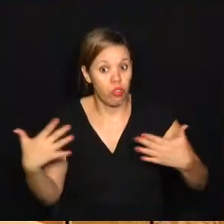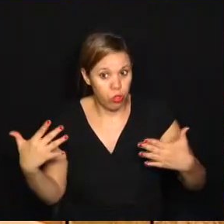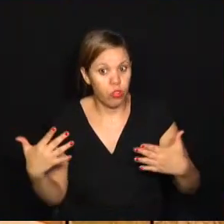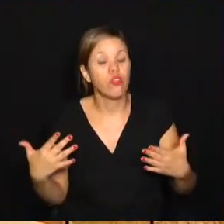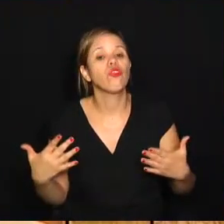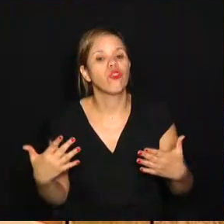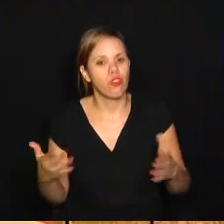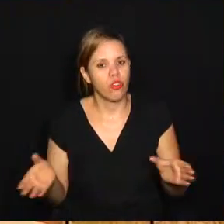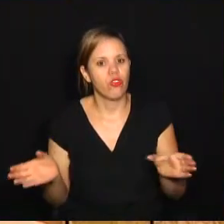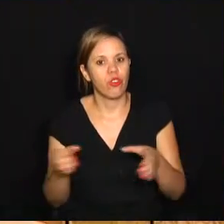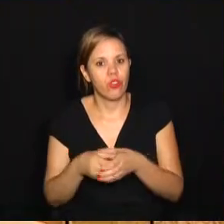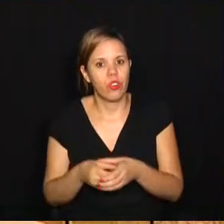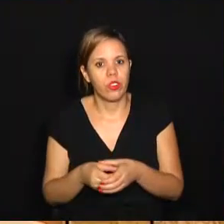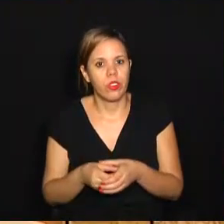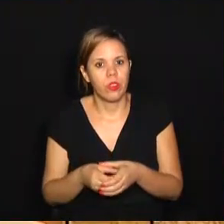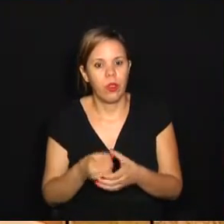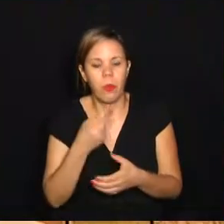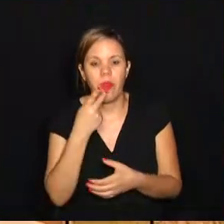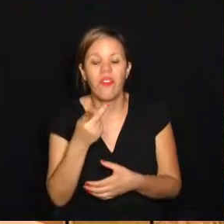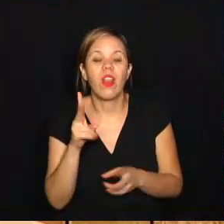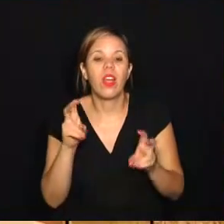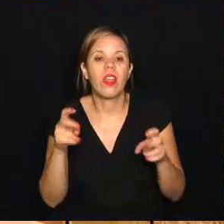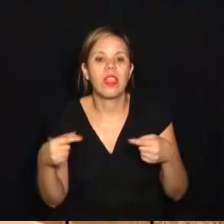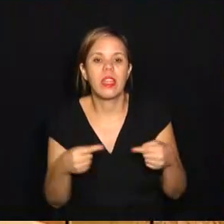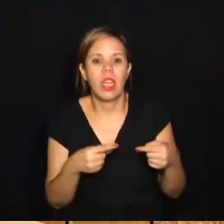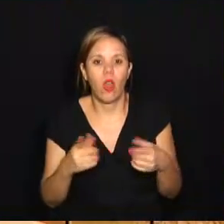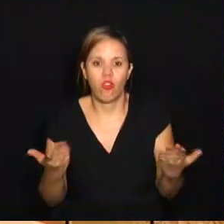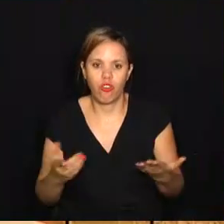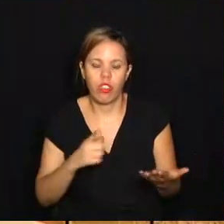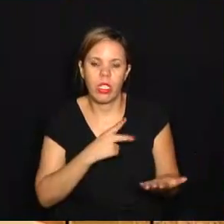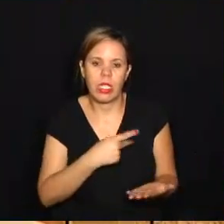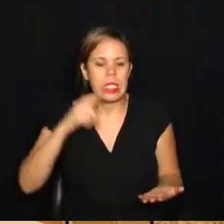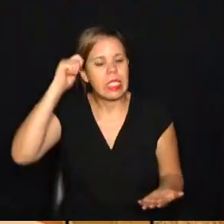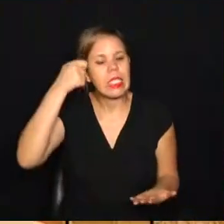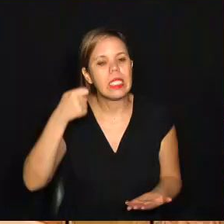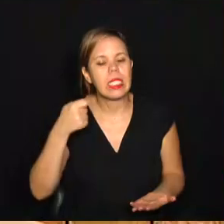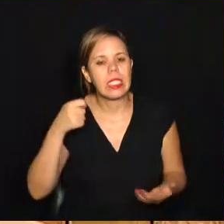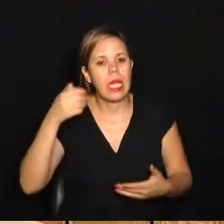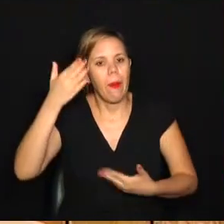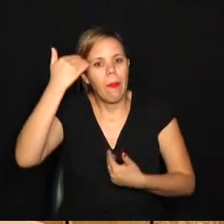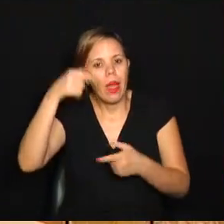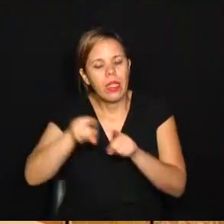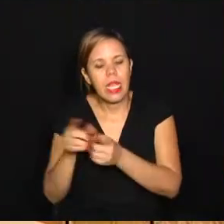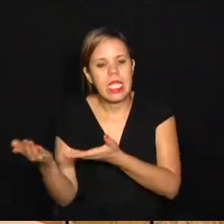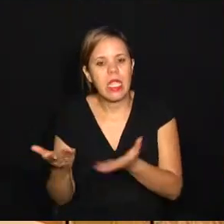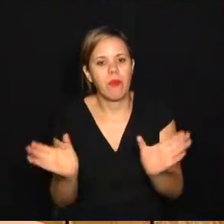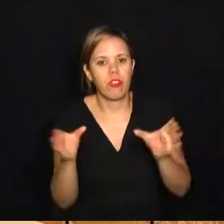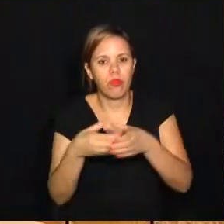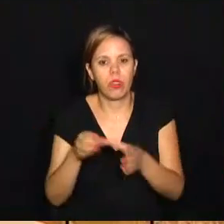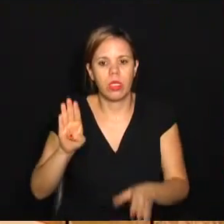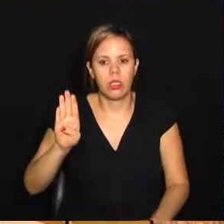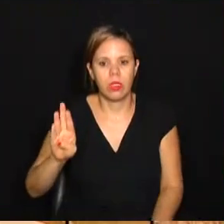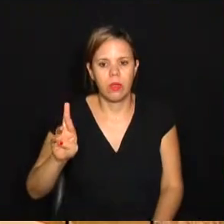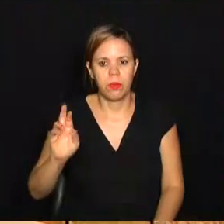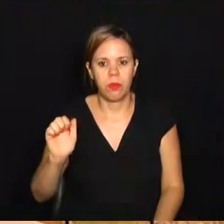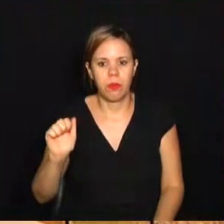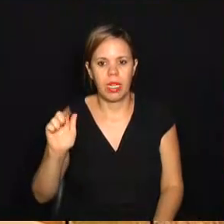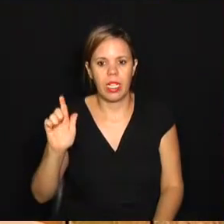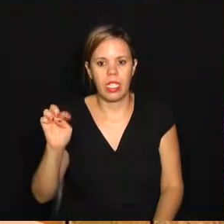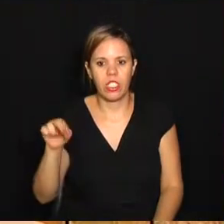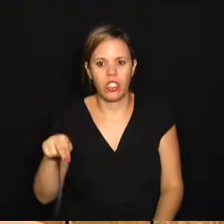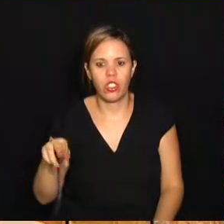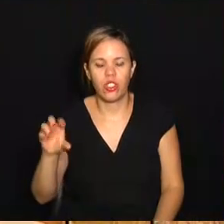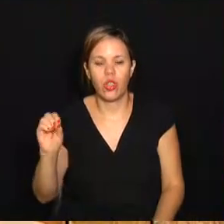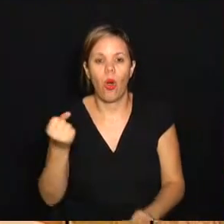partida, viu? E por falar em derby, hoje tem Ponte Preta, hein? A Macaca recebe o Bragantino às 8 horas da noite